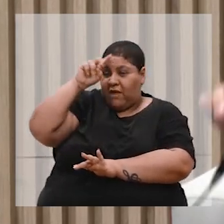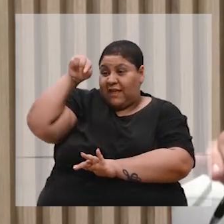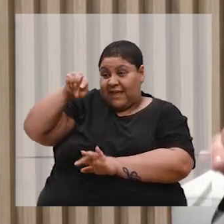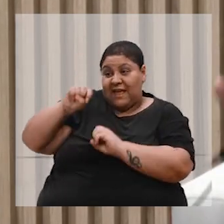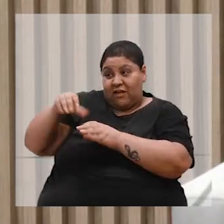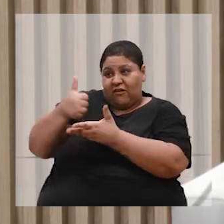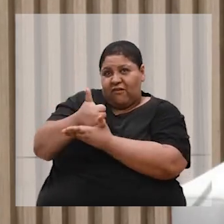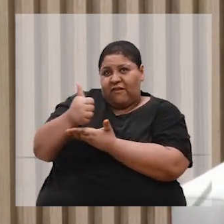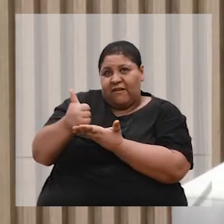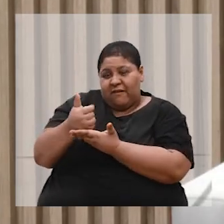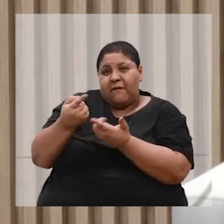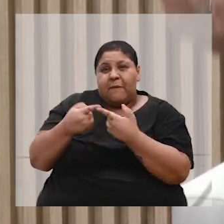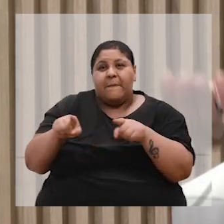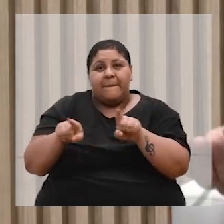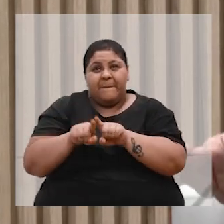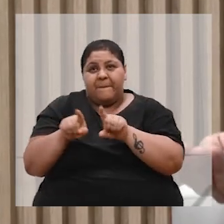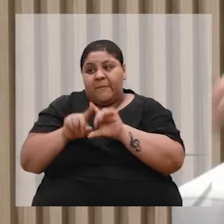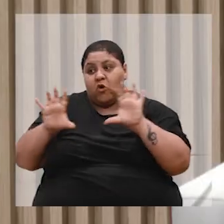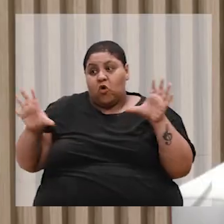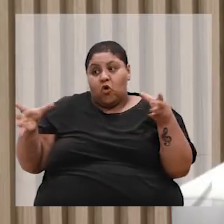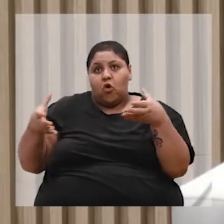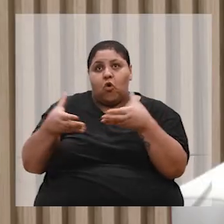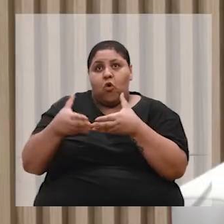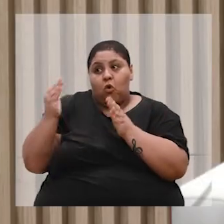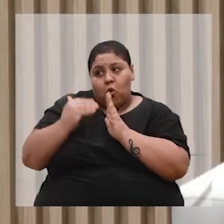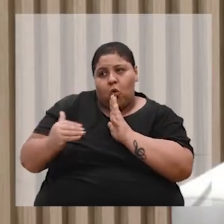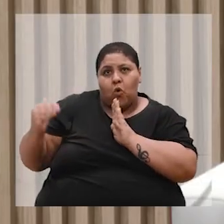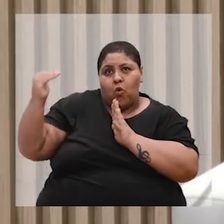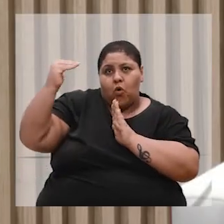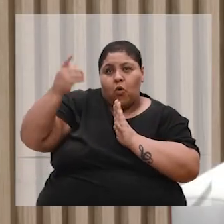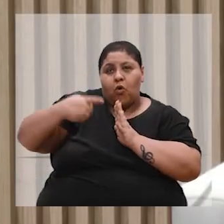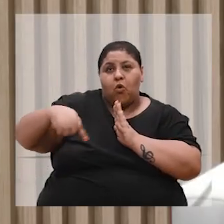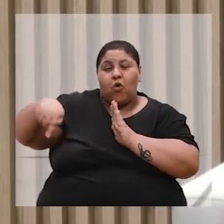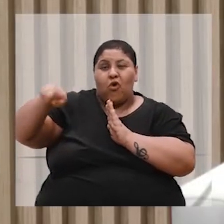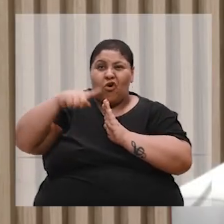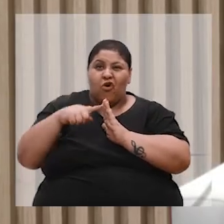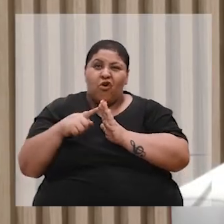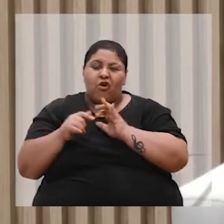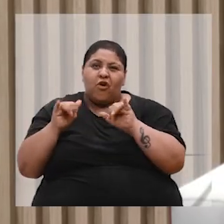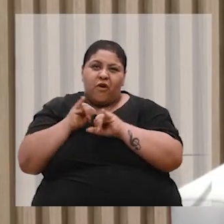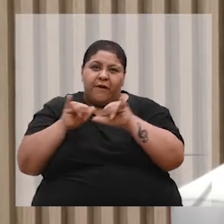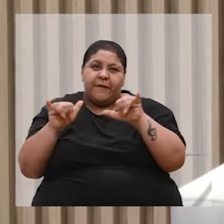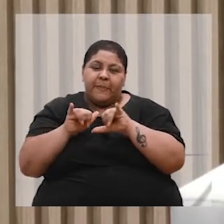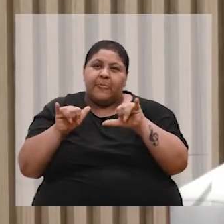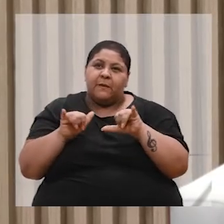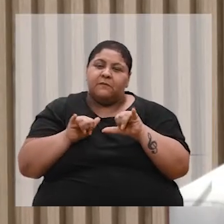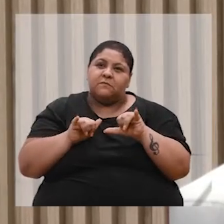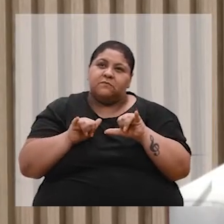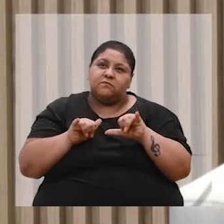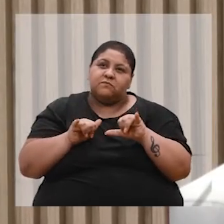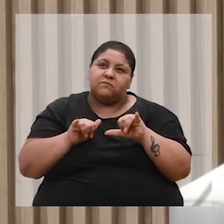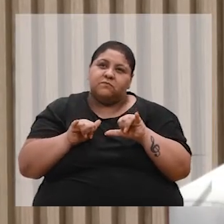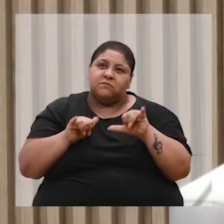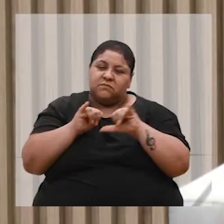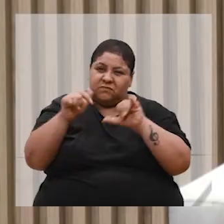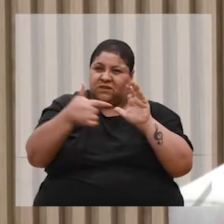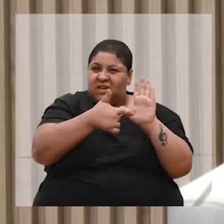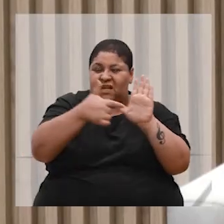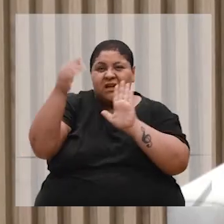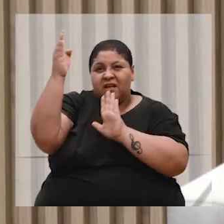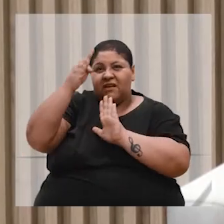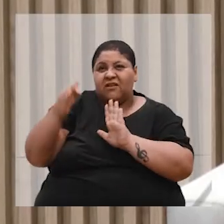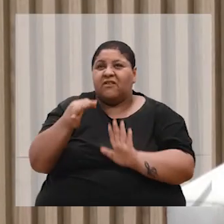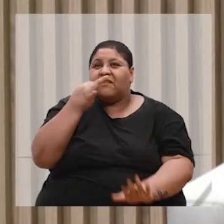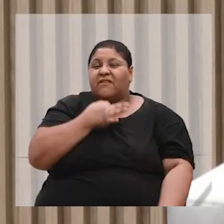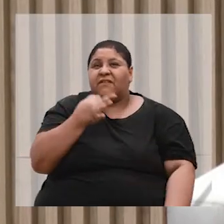educação básica, mas também abrangendo o ensino superior, o nosso censo último escolar, né, que é divulgado no